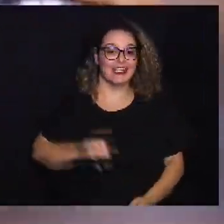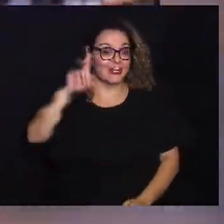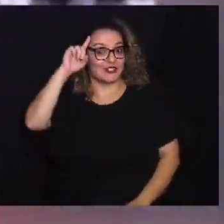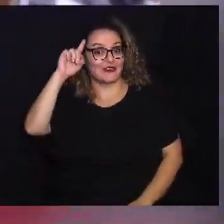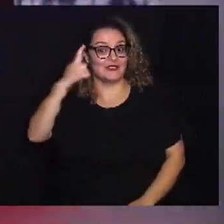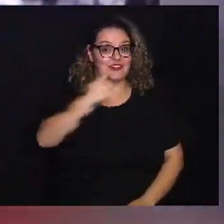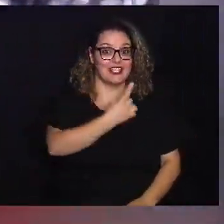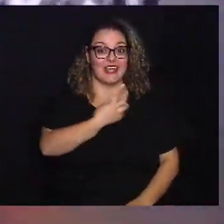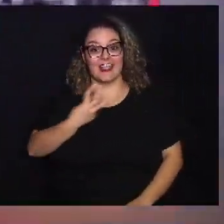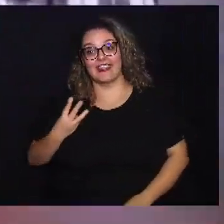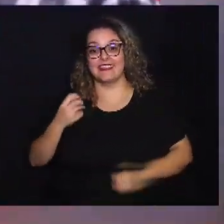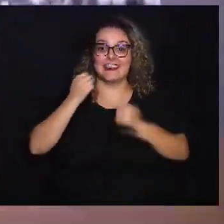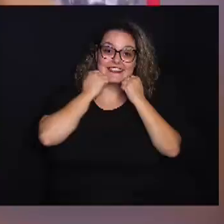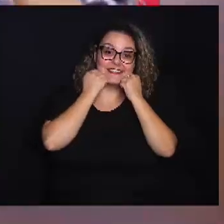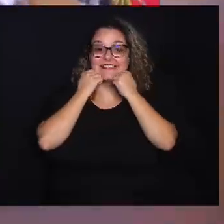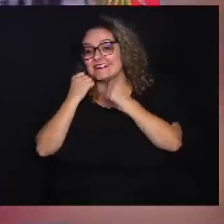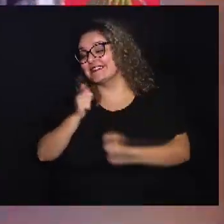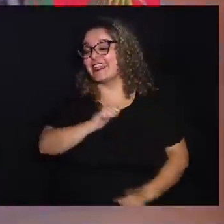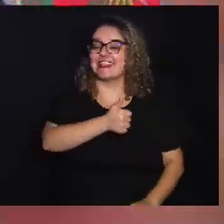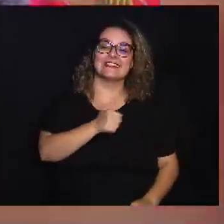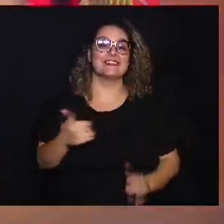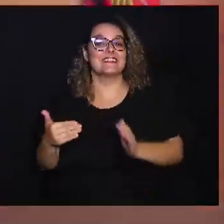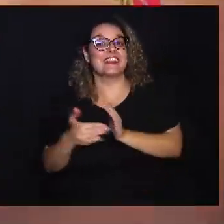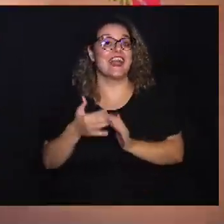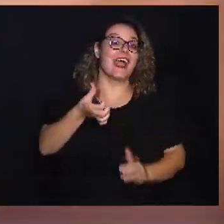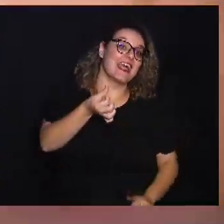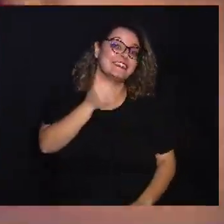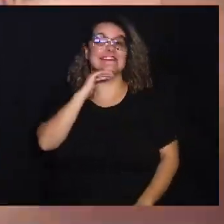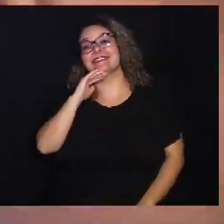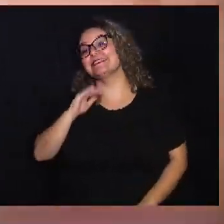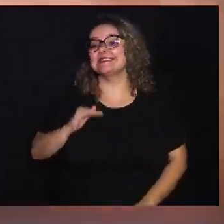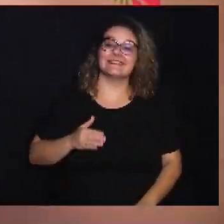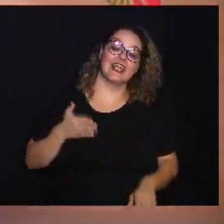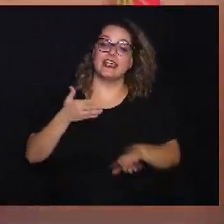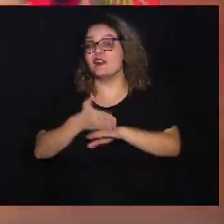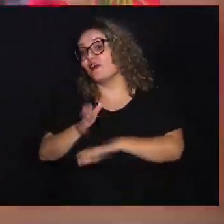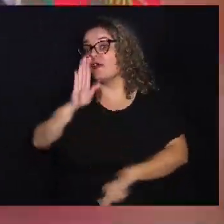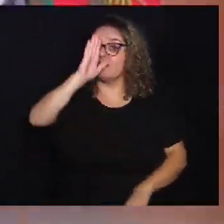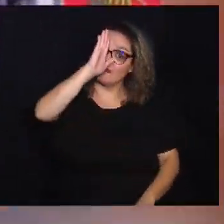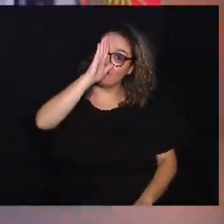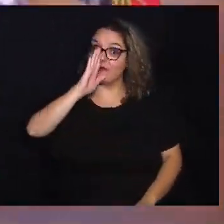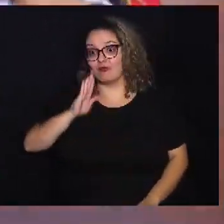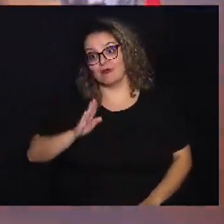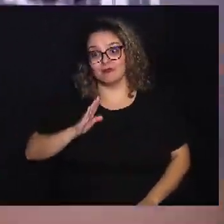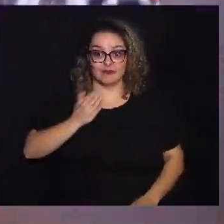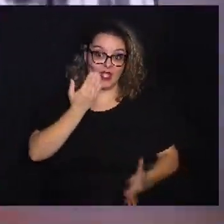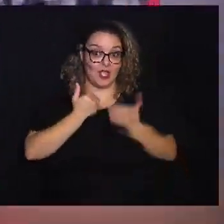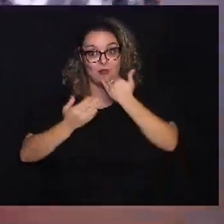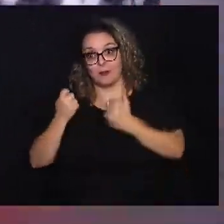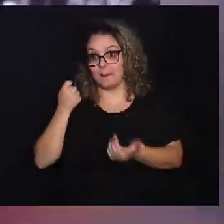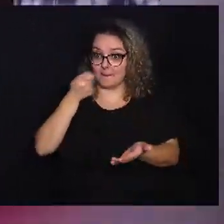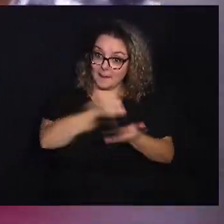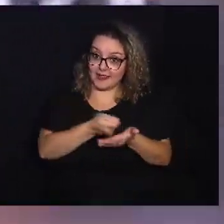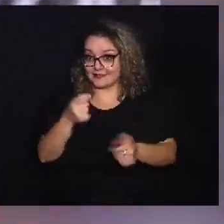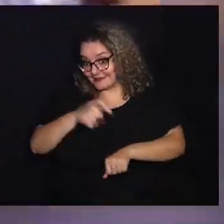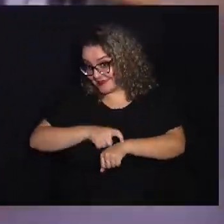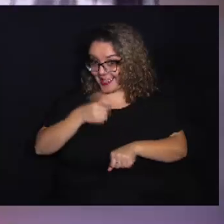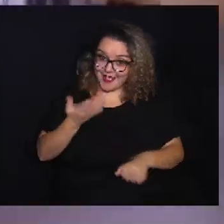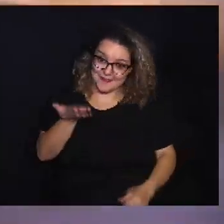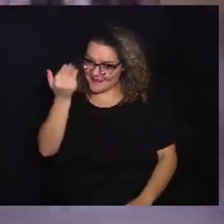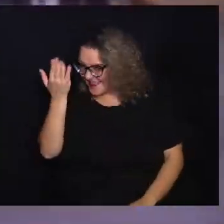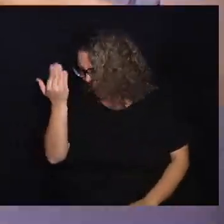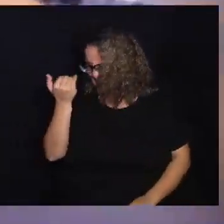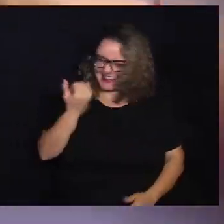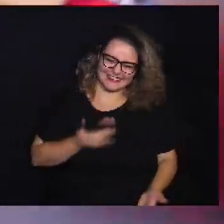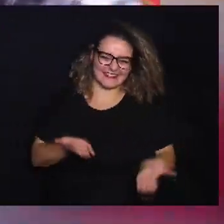julho, das 11 às 18 horas. A entrada é franca e a consumação é paga na hora. Venha e